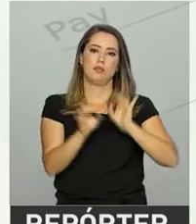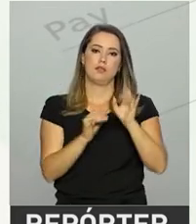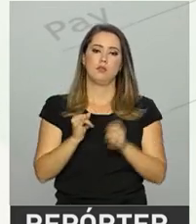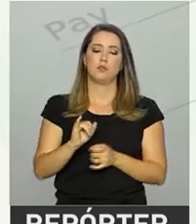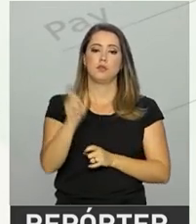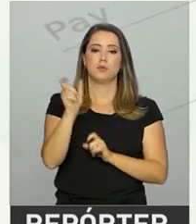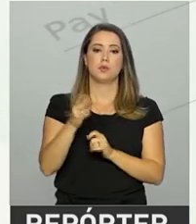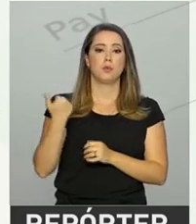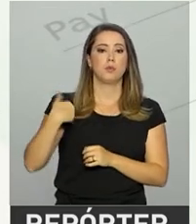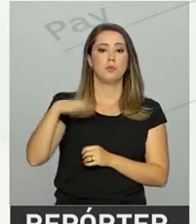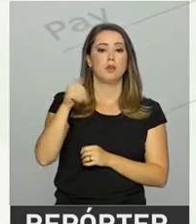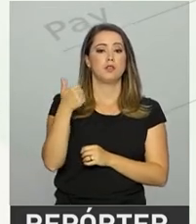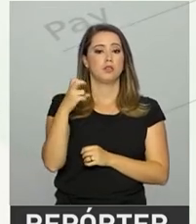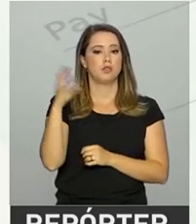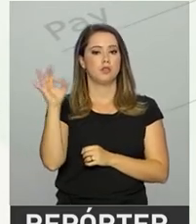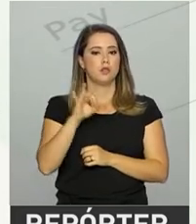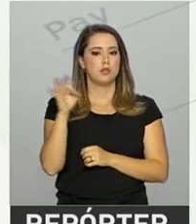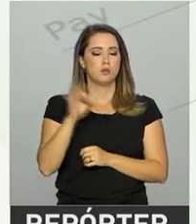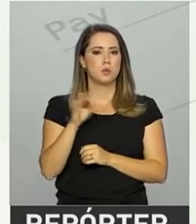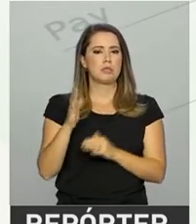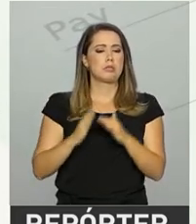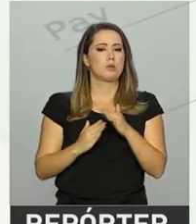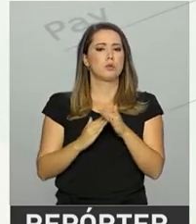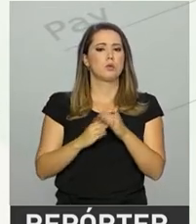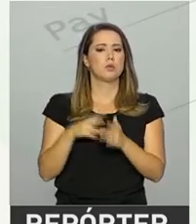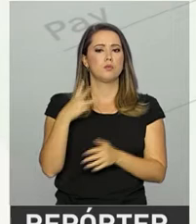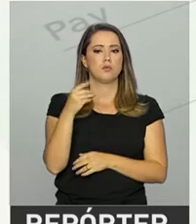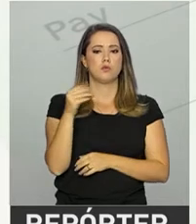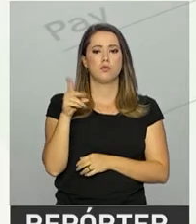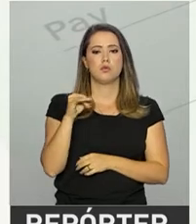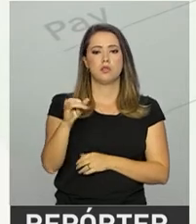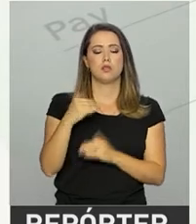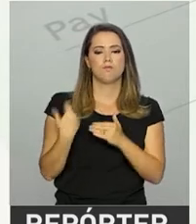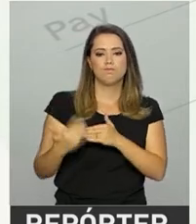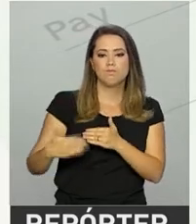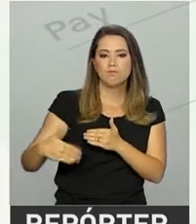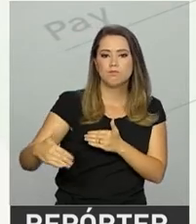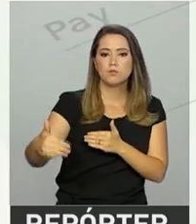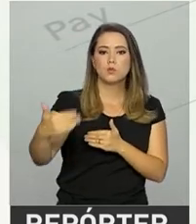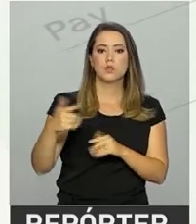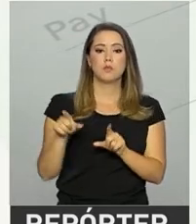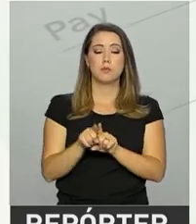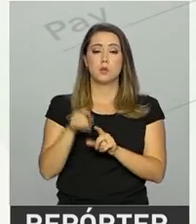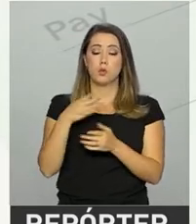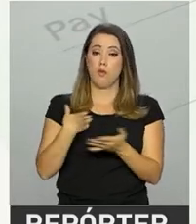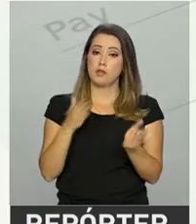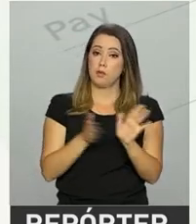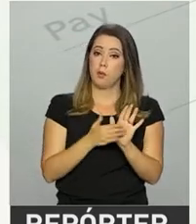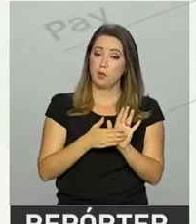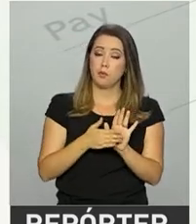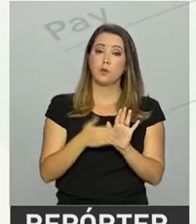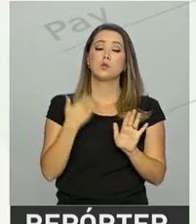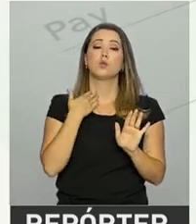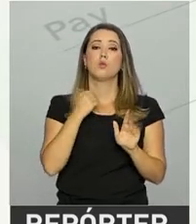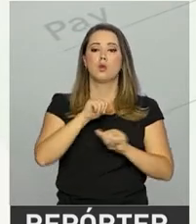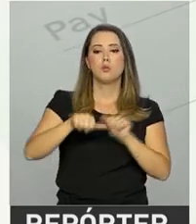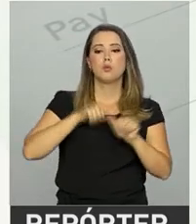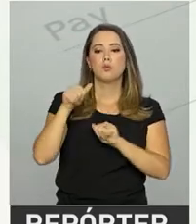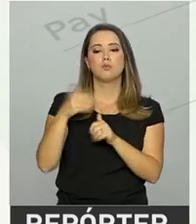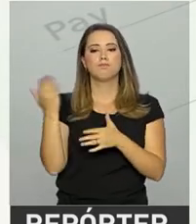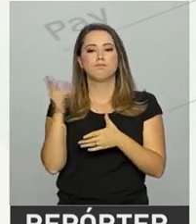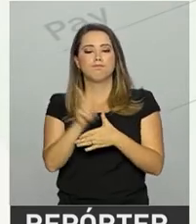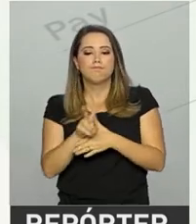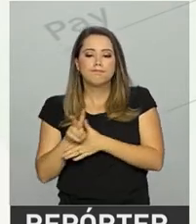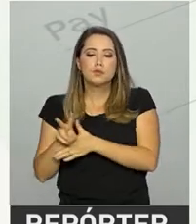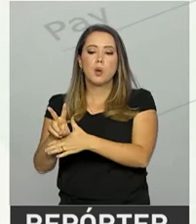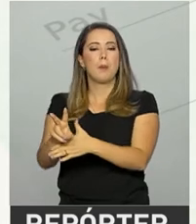Caso use mais de 15% do limite durante 30 dias seguidos, o cliente vai receber uma proposta do banco para mudar para uma linha